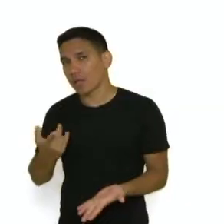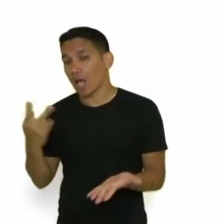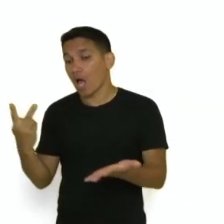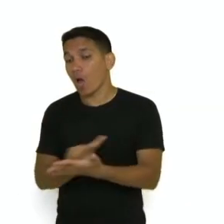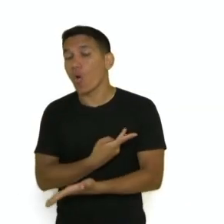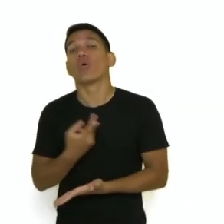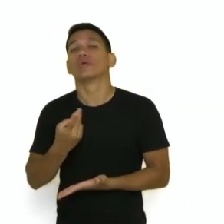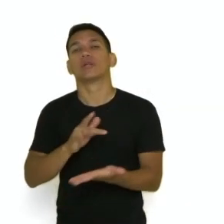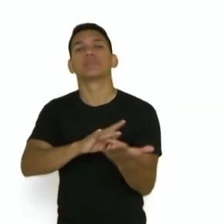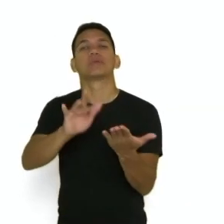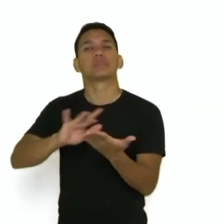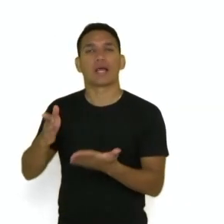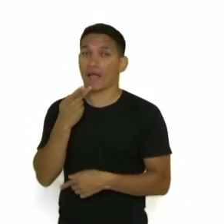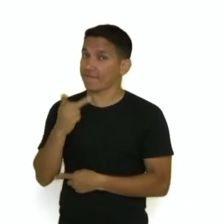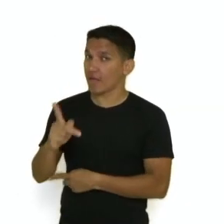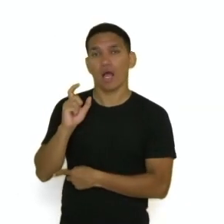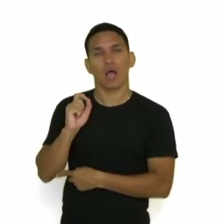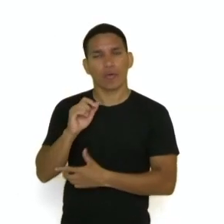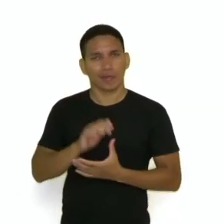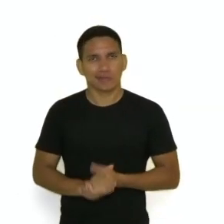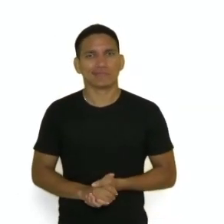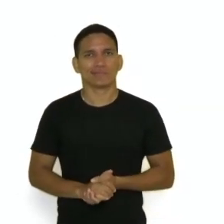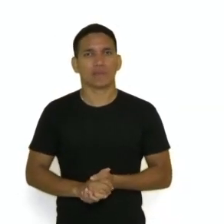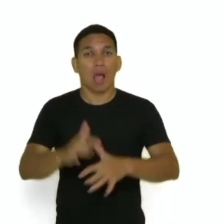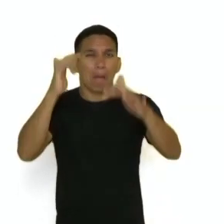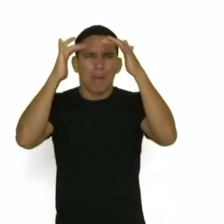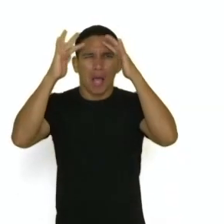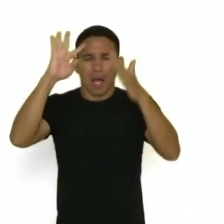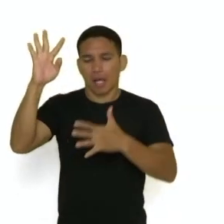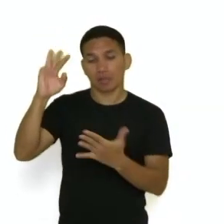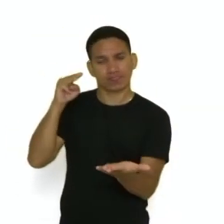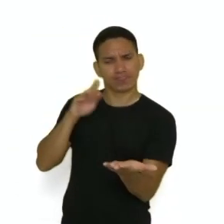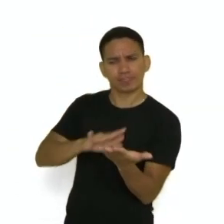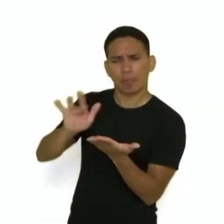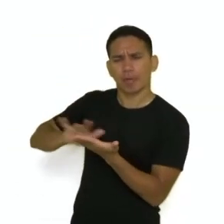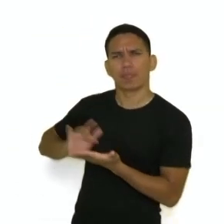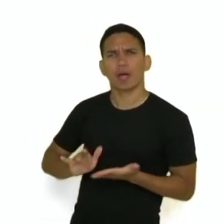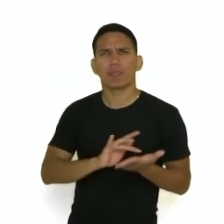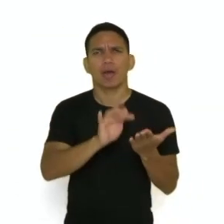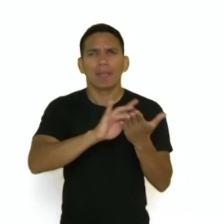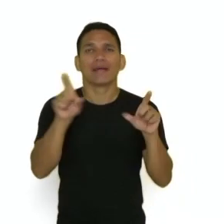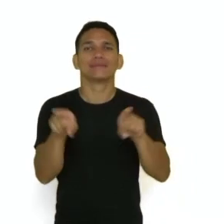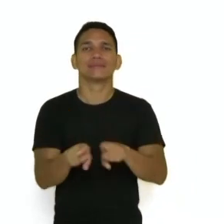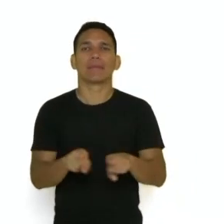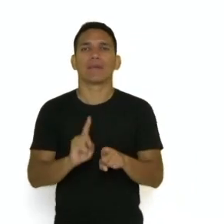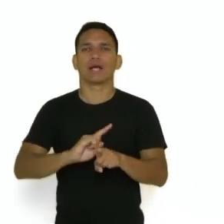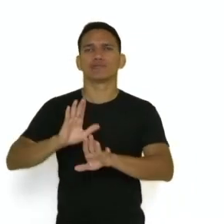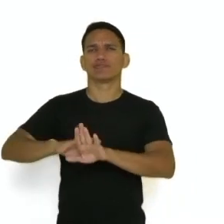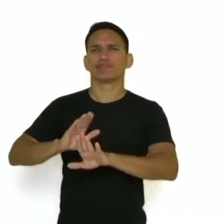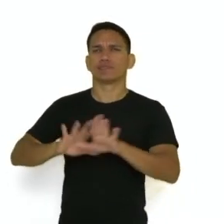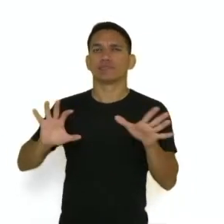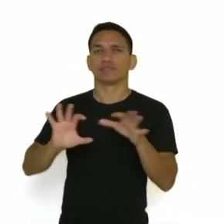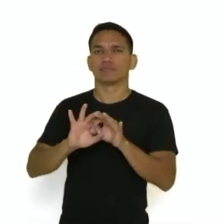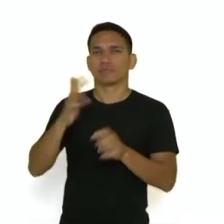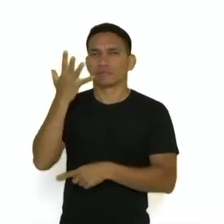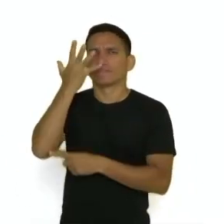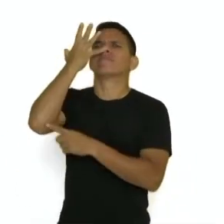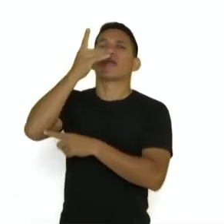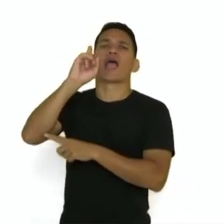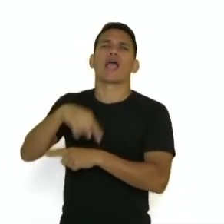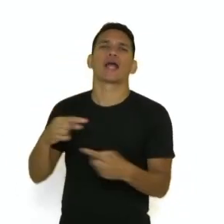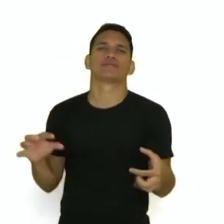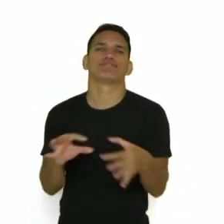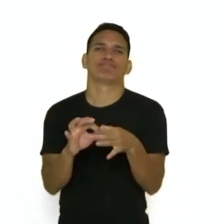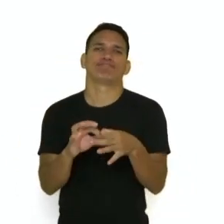consumismo? Ele defende a ideia de que a mentalidade consumista e a mentalidade egoísta são sinônimos,